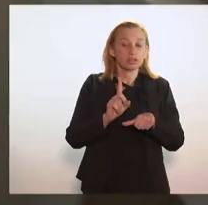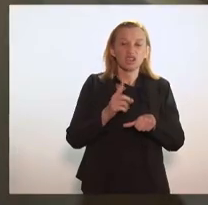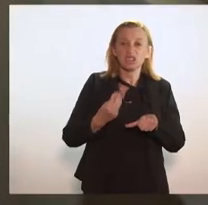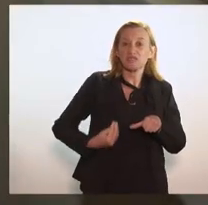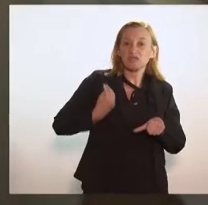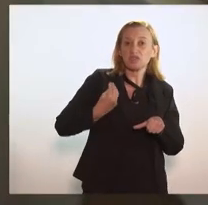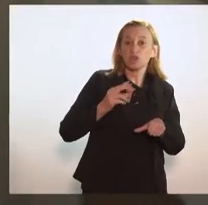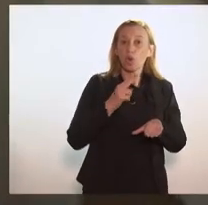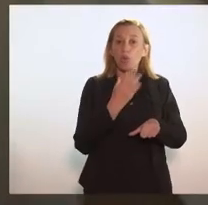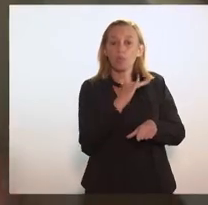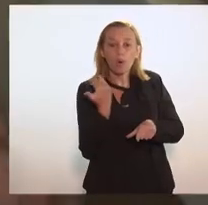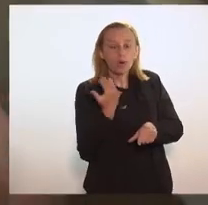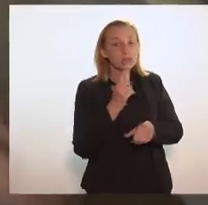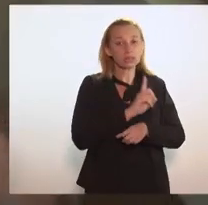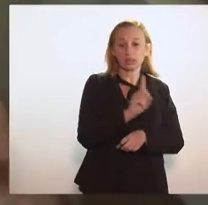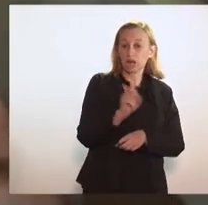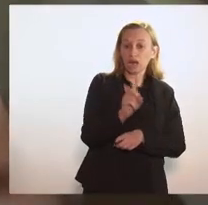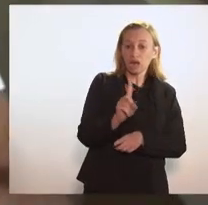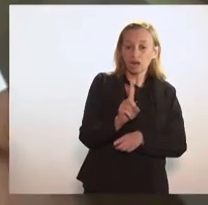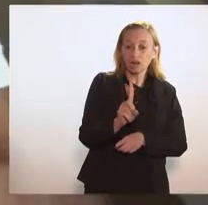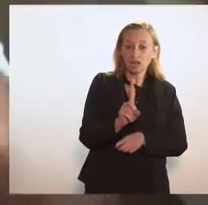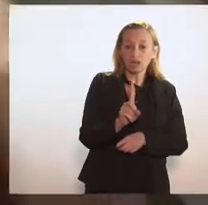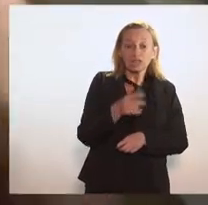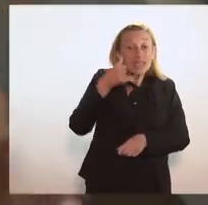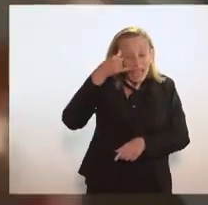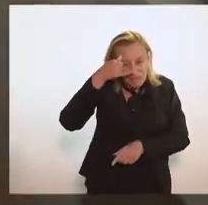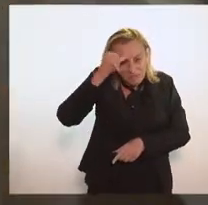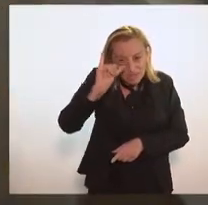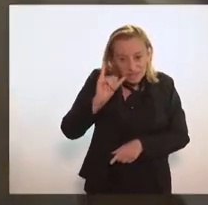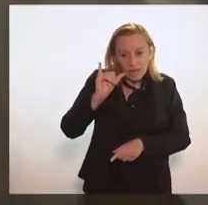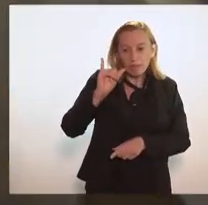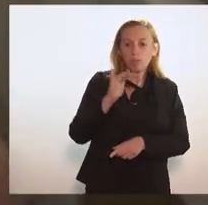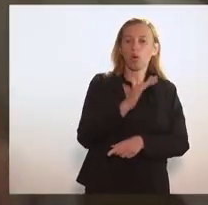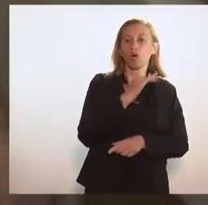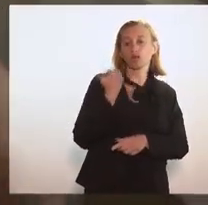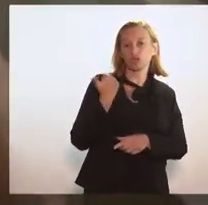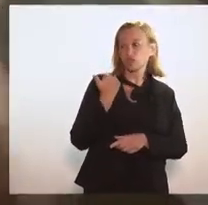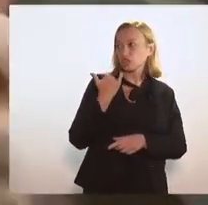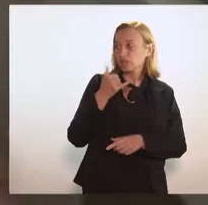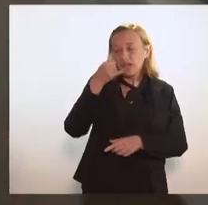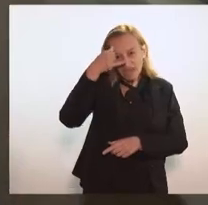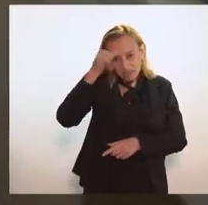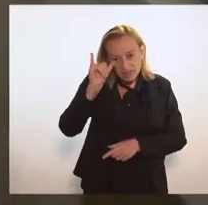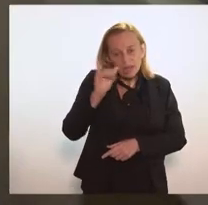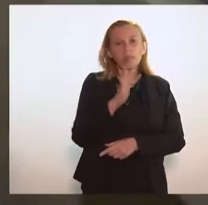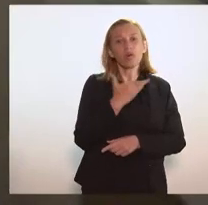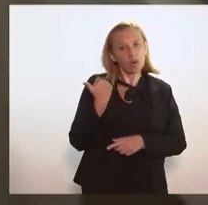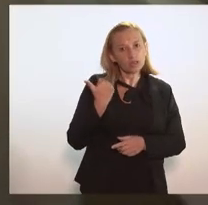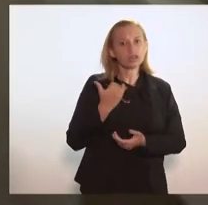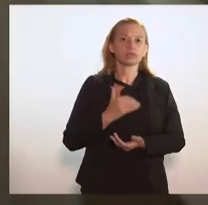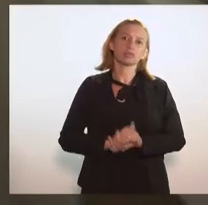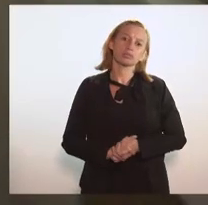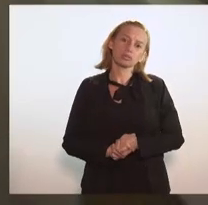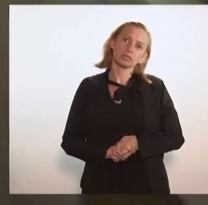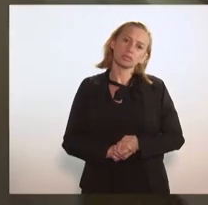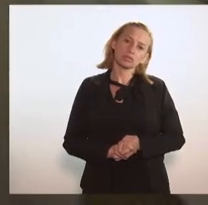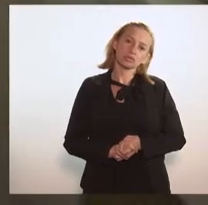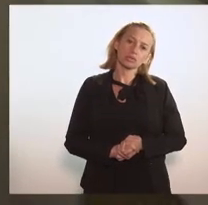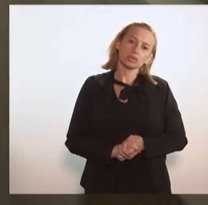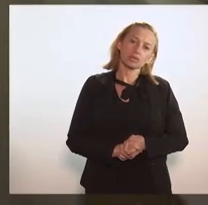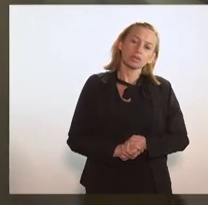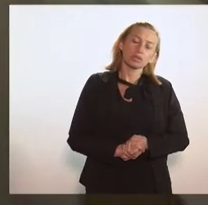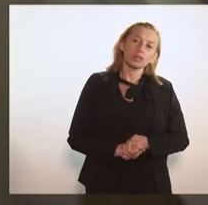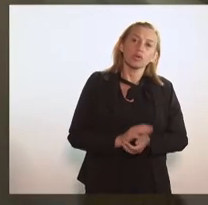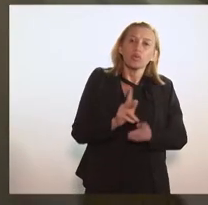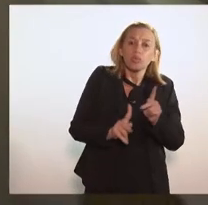vida ou morte não uma tarefa de evitar a morte de ele tava ótimo e a